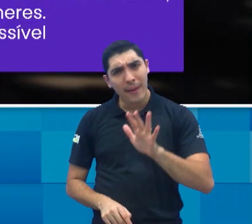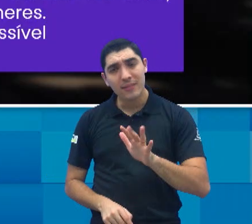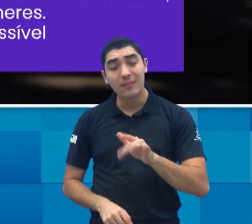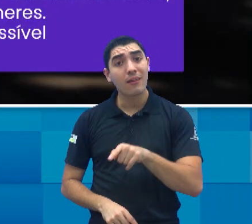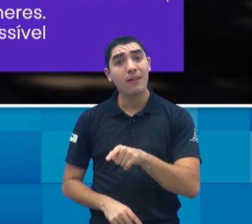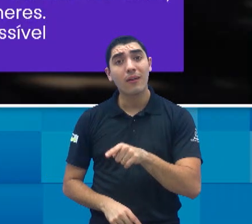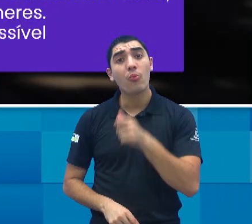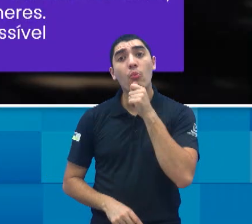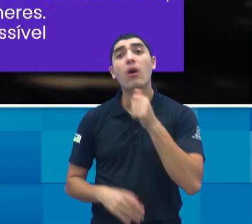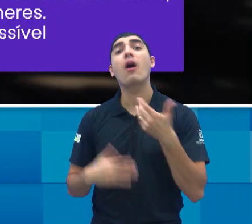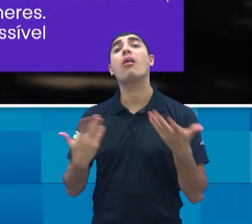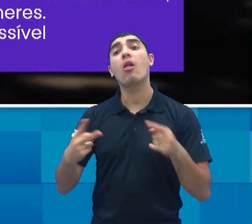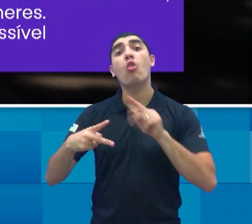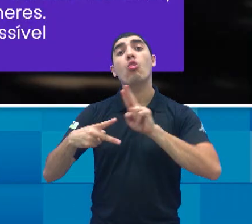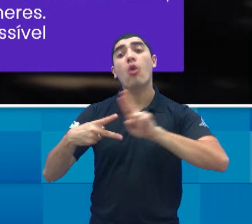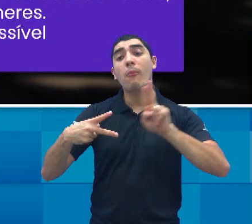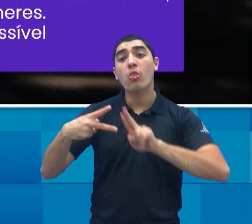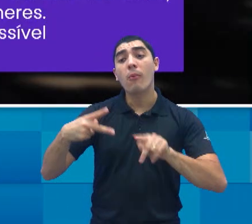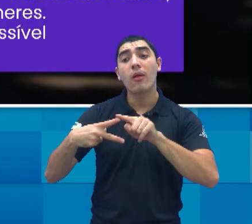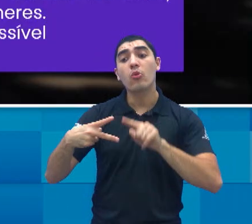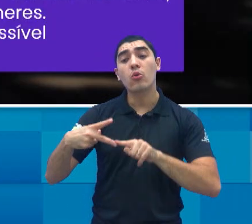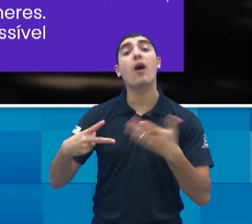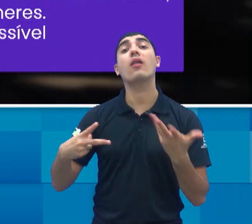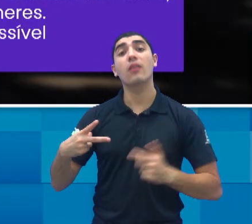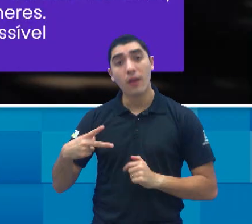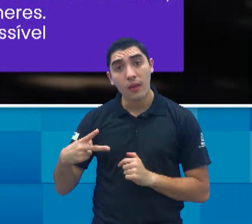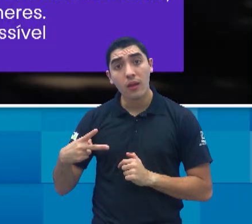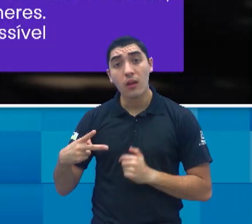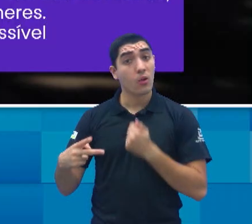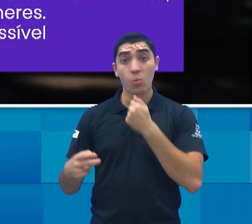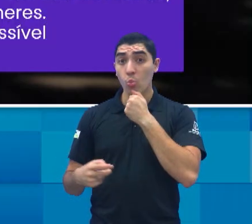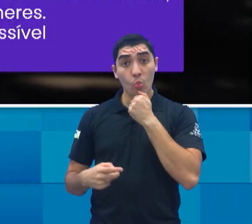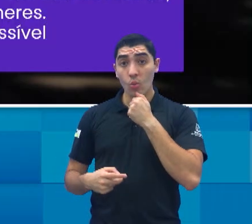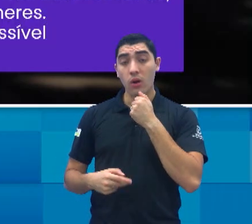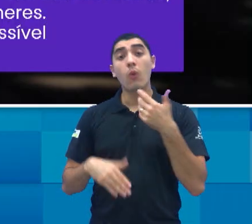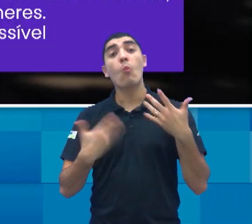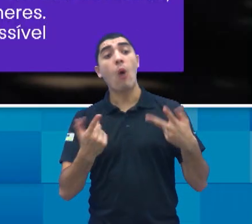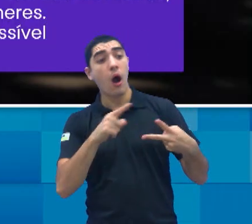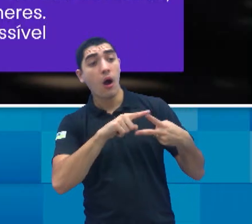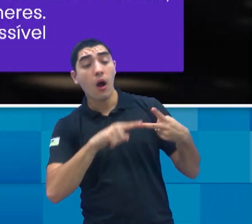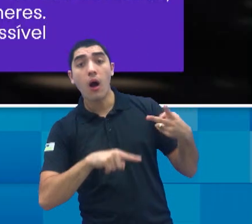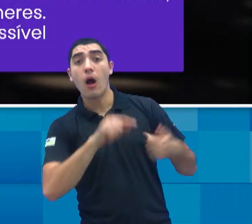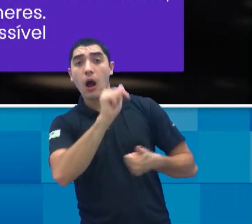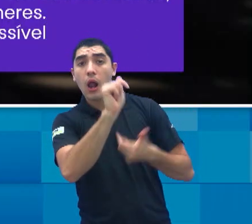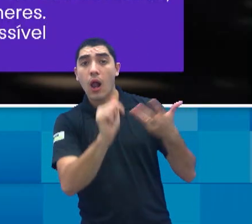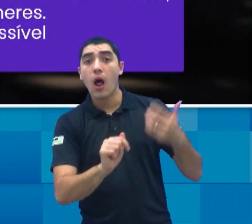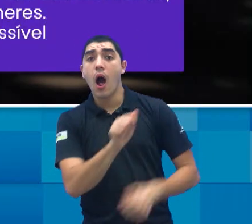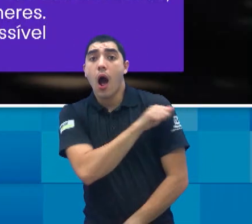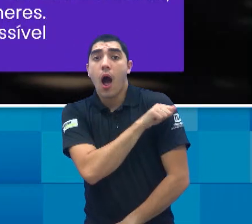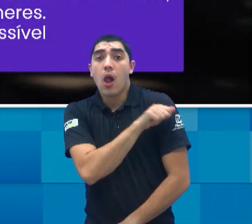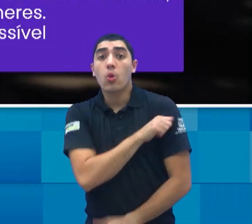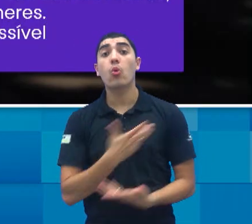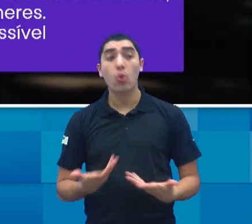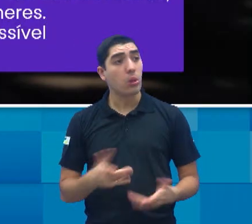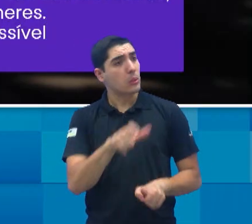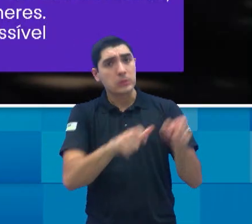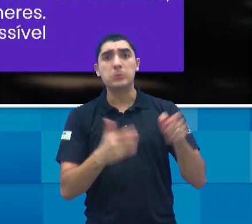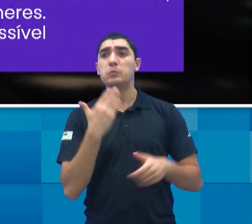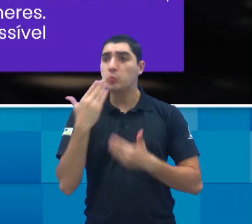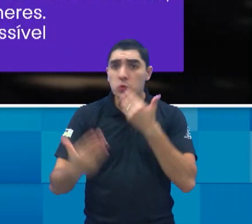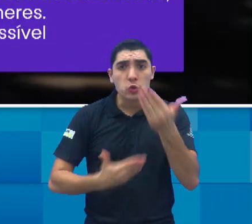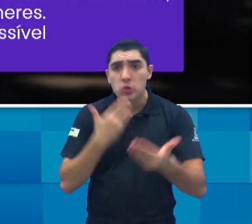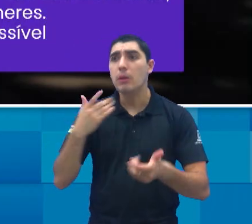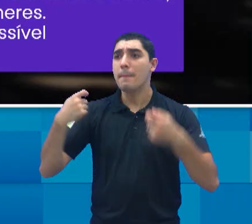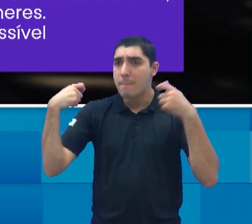o nome, né? Não está publicado. Os alunos e as alunas estão exigindo